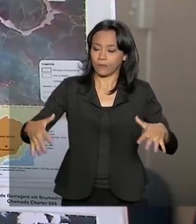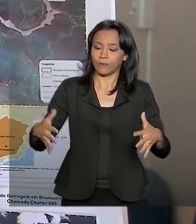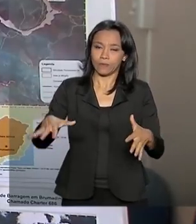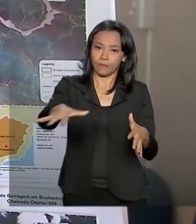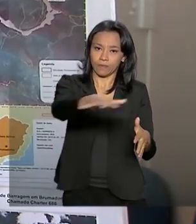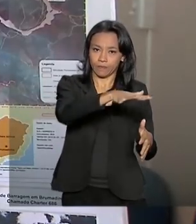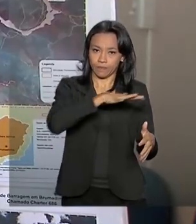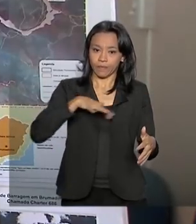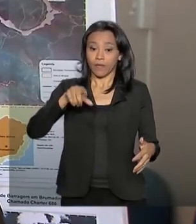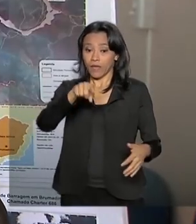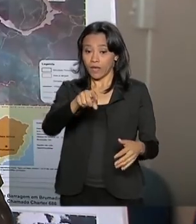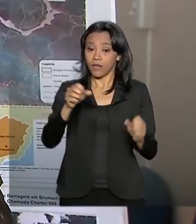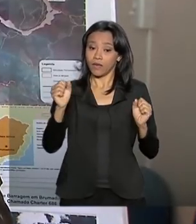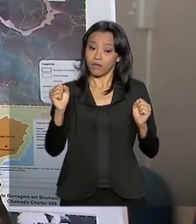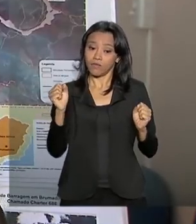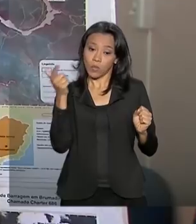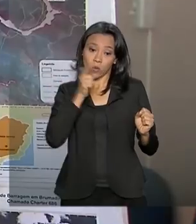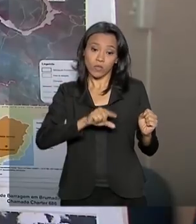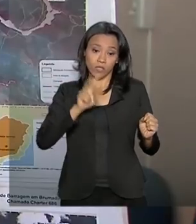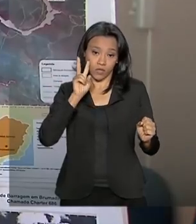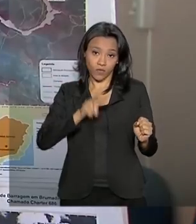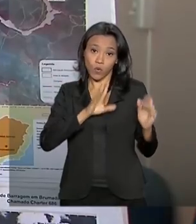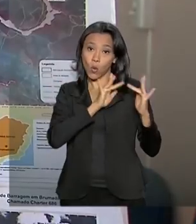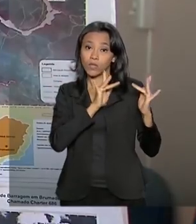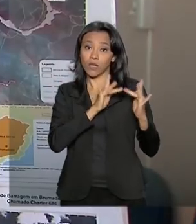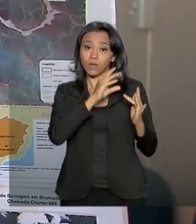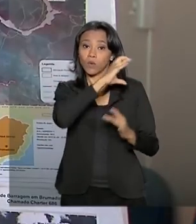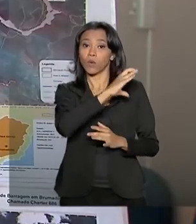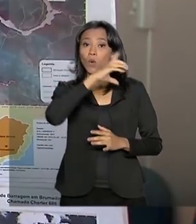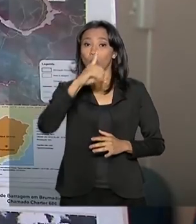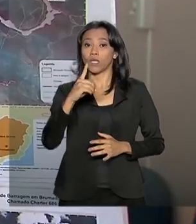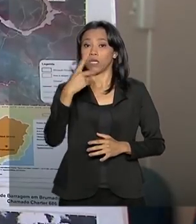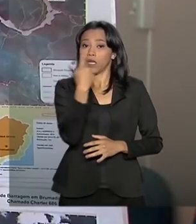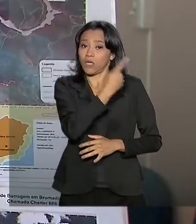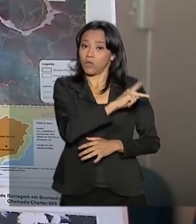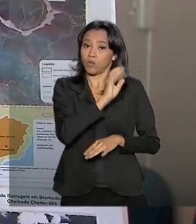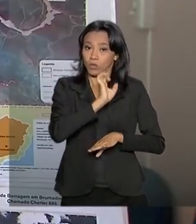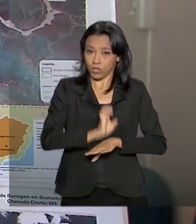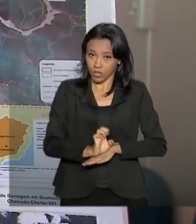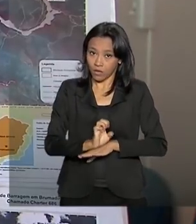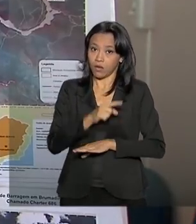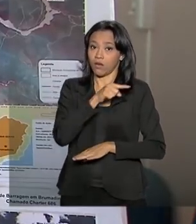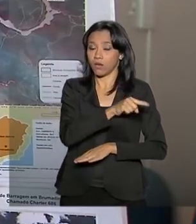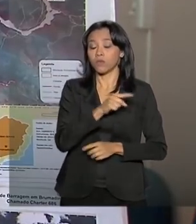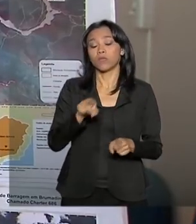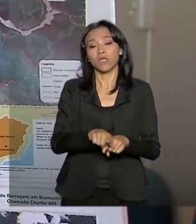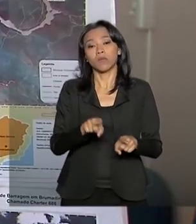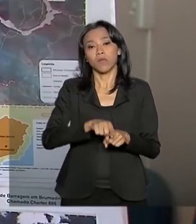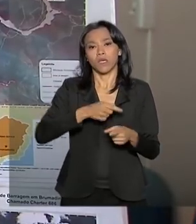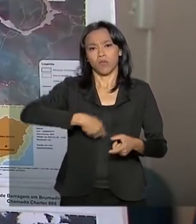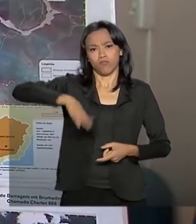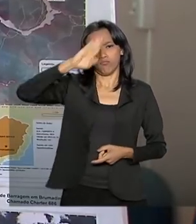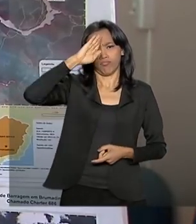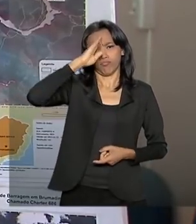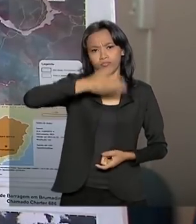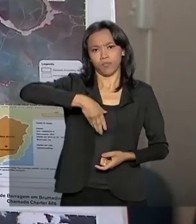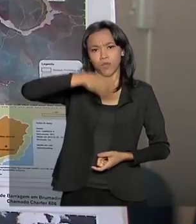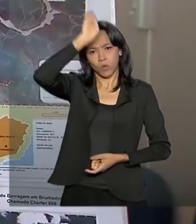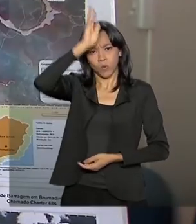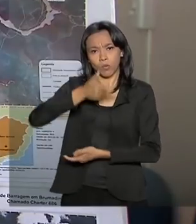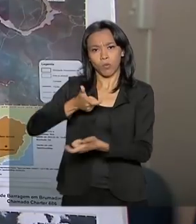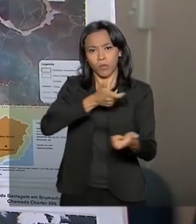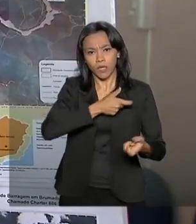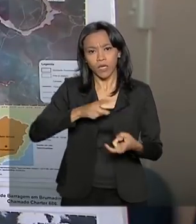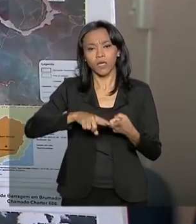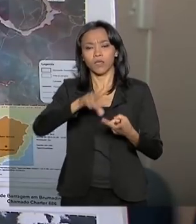a integração em contato com o coordenador de Defesa Civil do estado com o comandante do bombeiro comandante da PM agora há